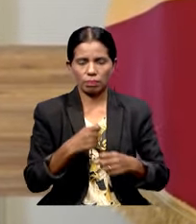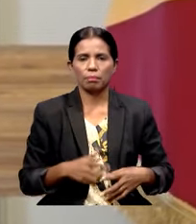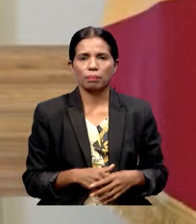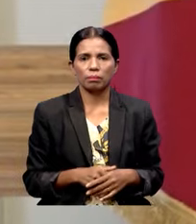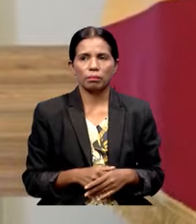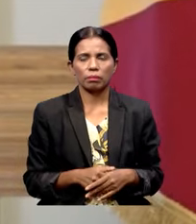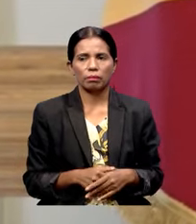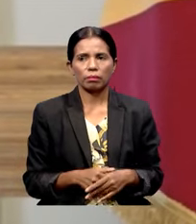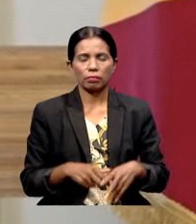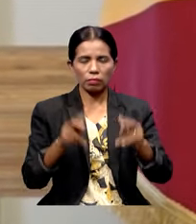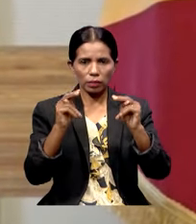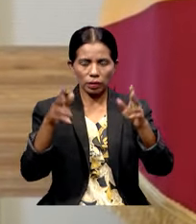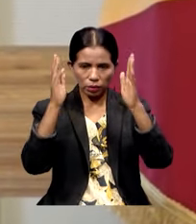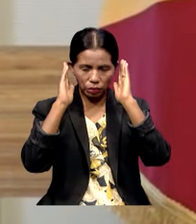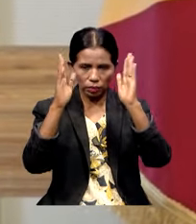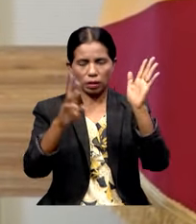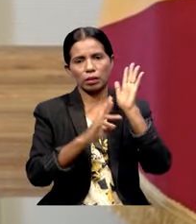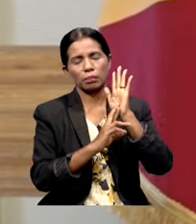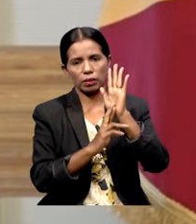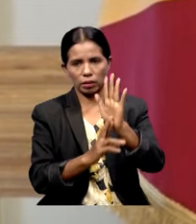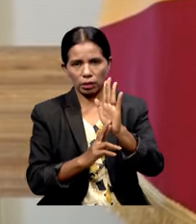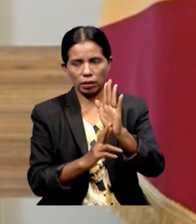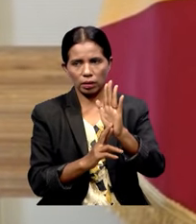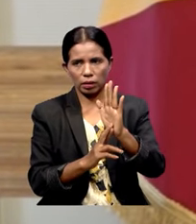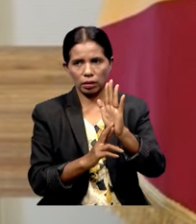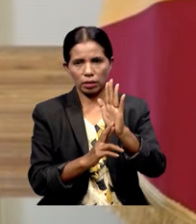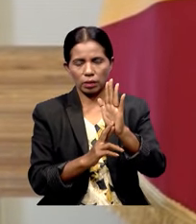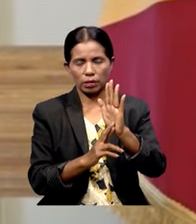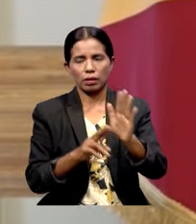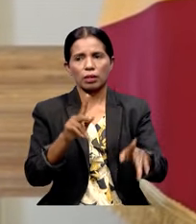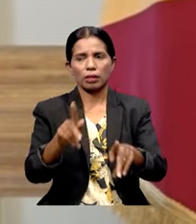Sei que saberão representar o melhor